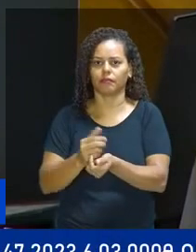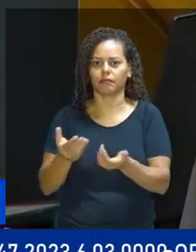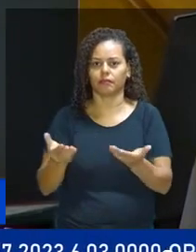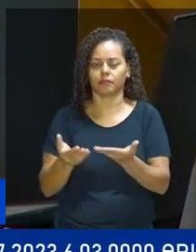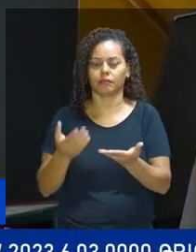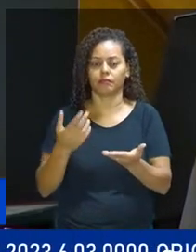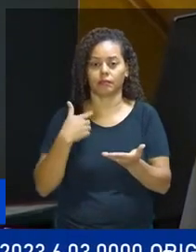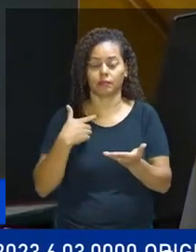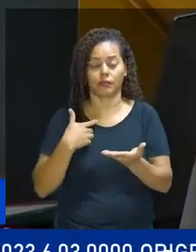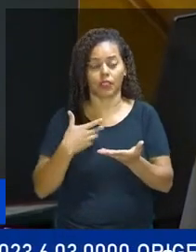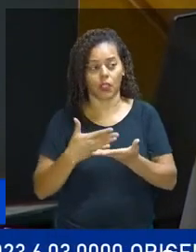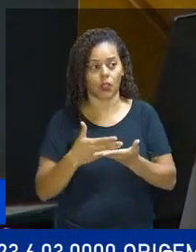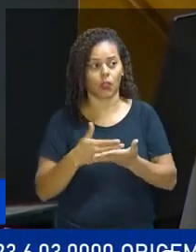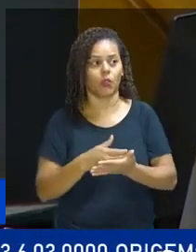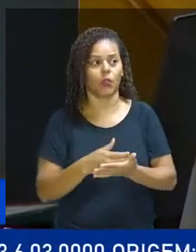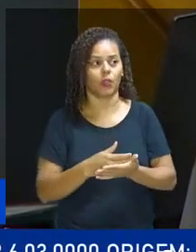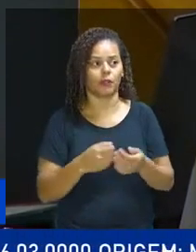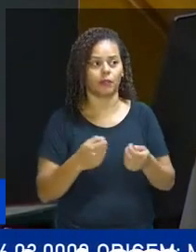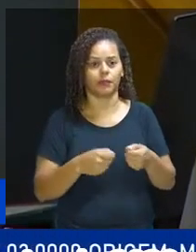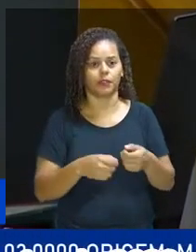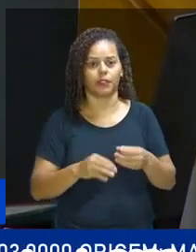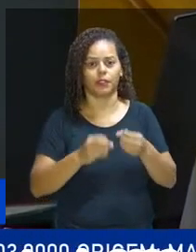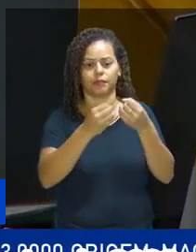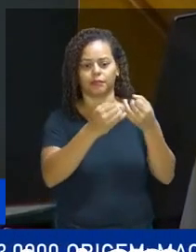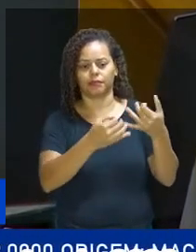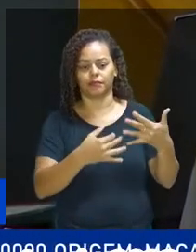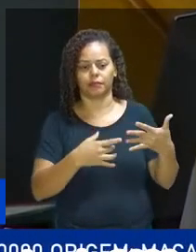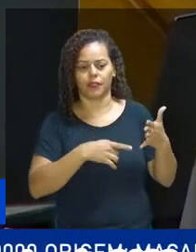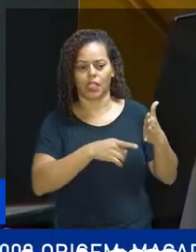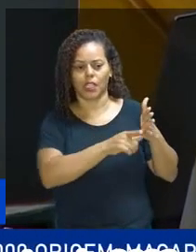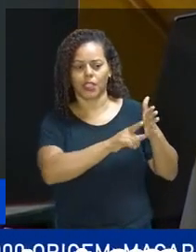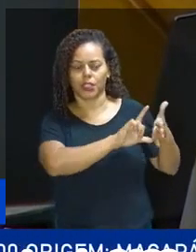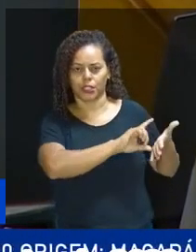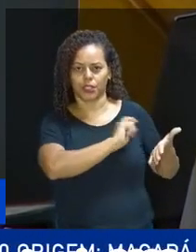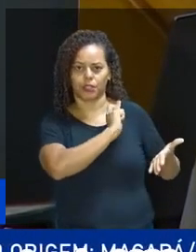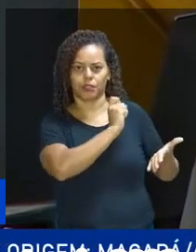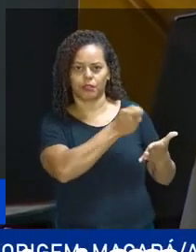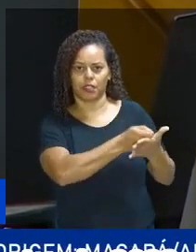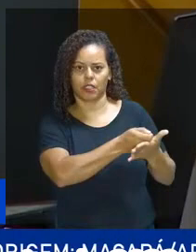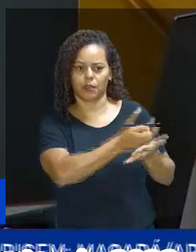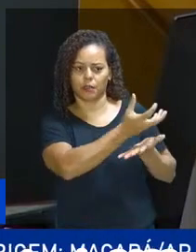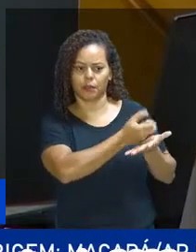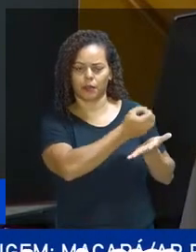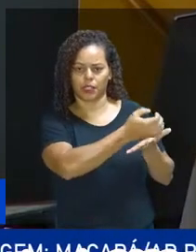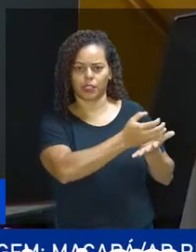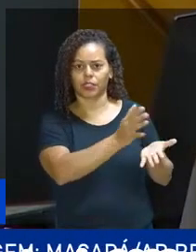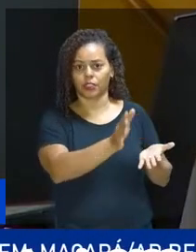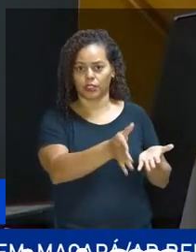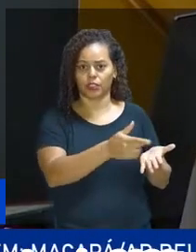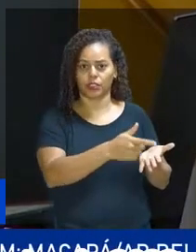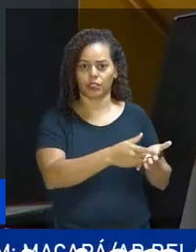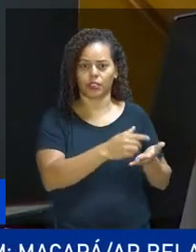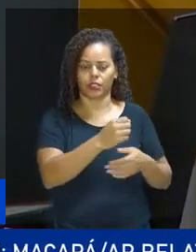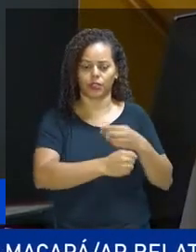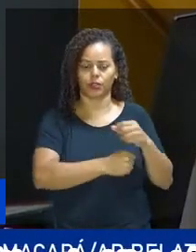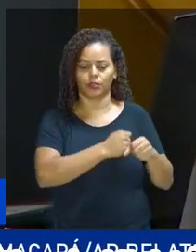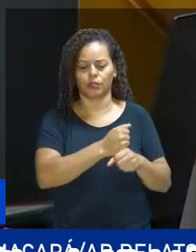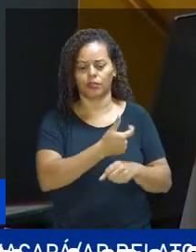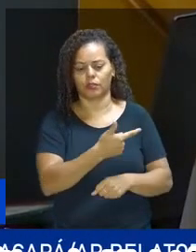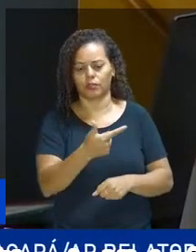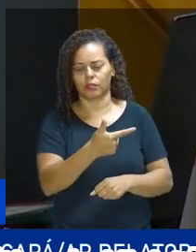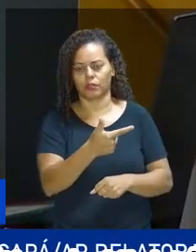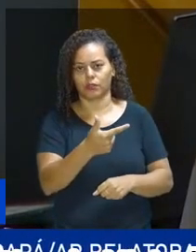da circunstância ela justifica o pagamento dos débitos anteriormente adquiridos durante o exercício financeiro de 2022.